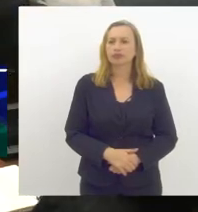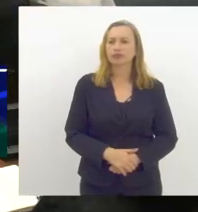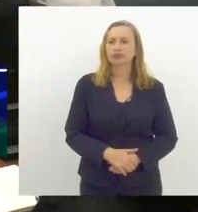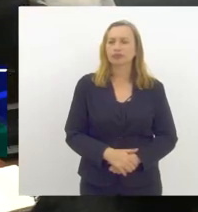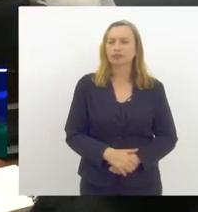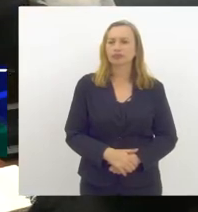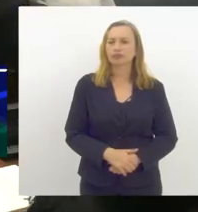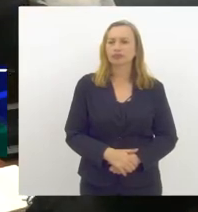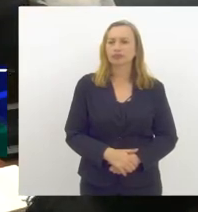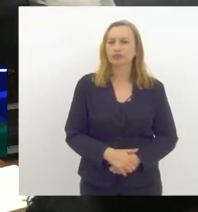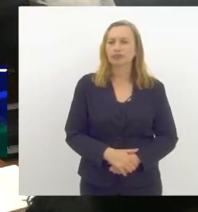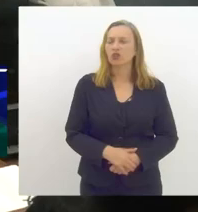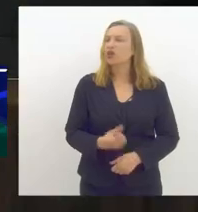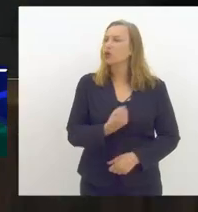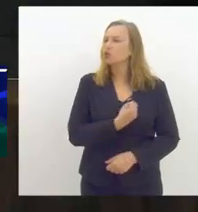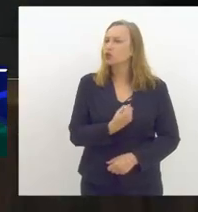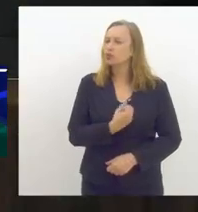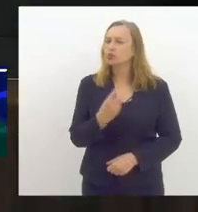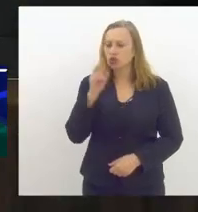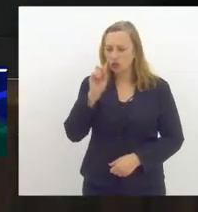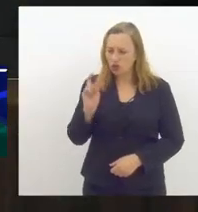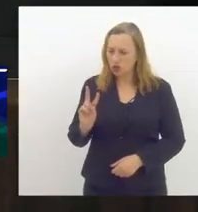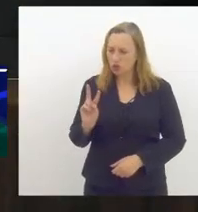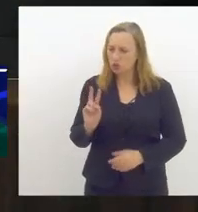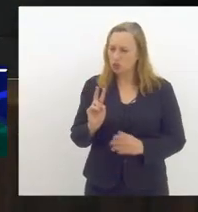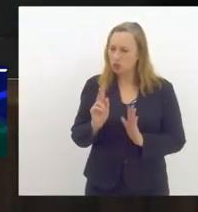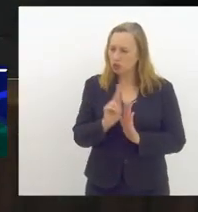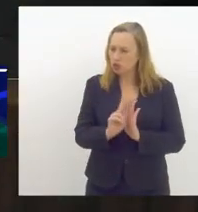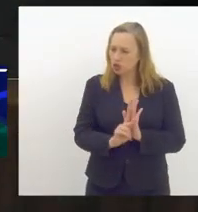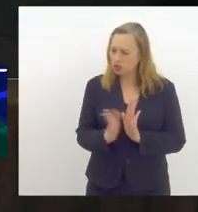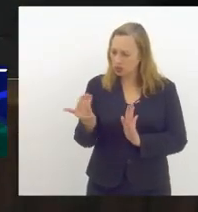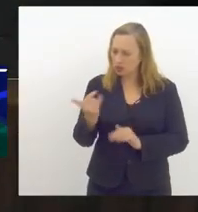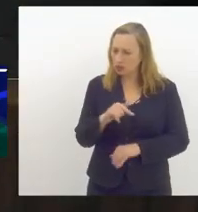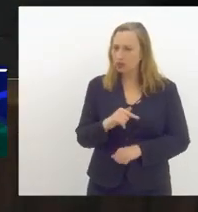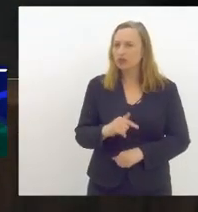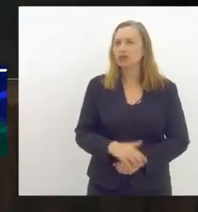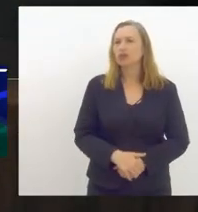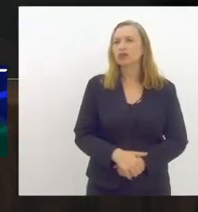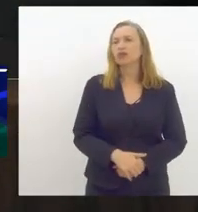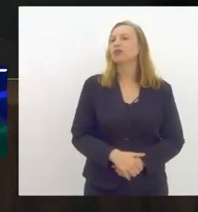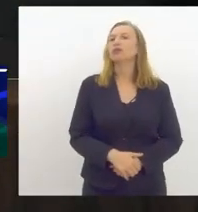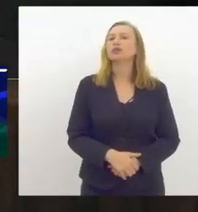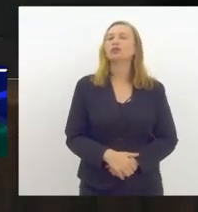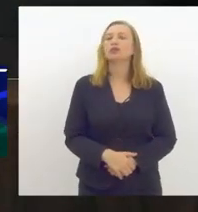e me dá me dá o número deixa olhar o projeto nós aqui